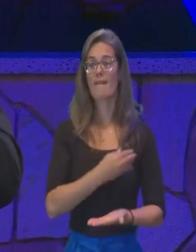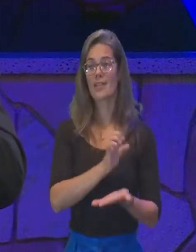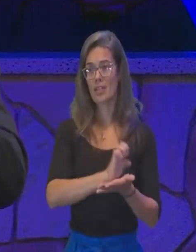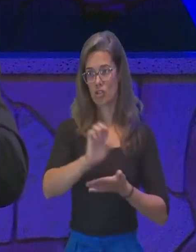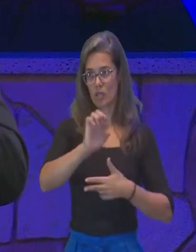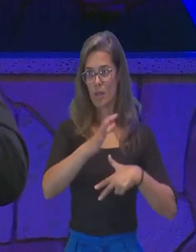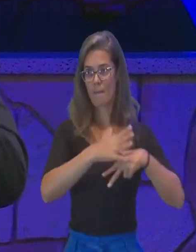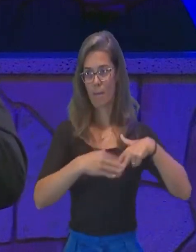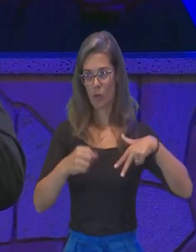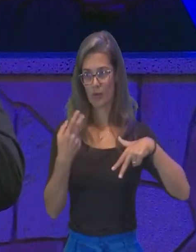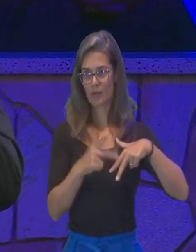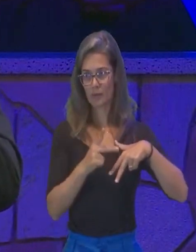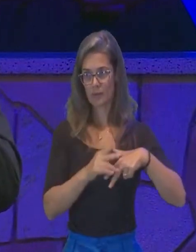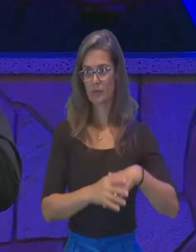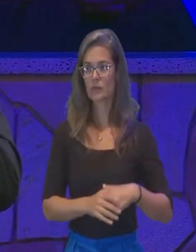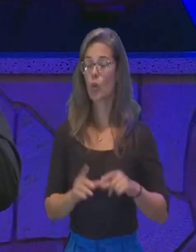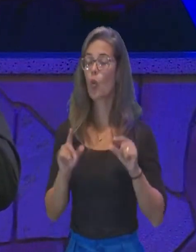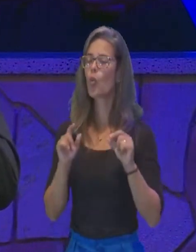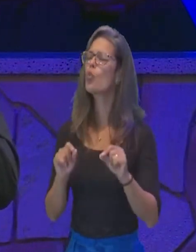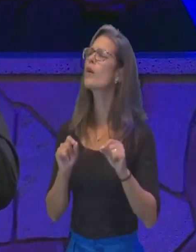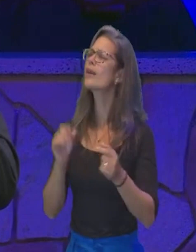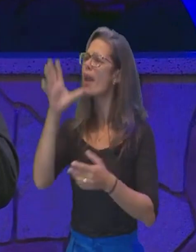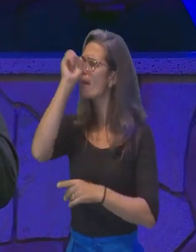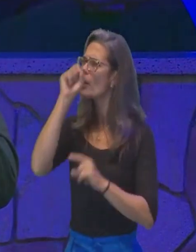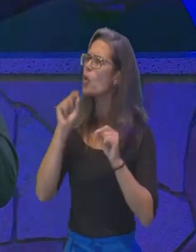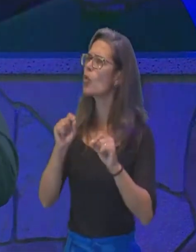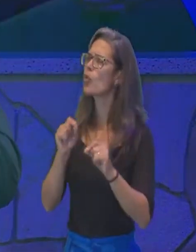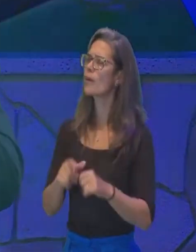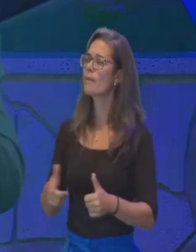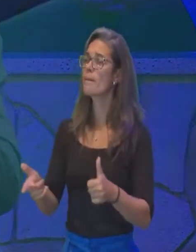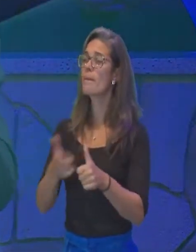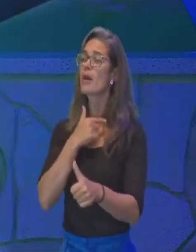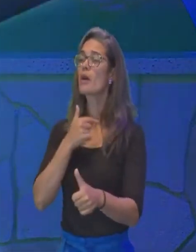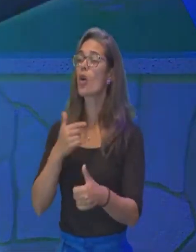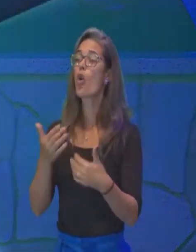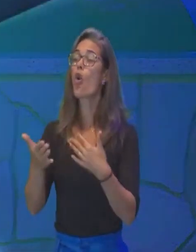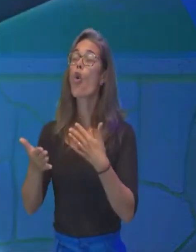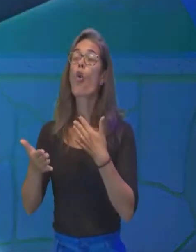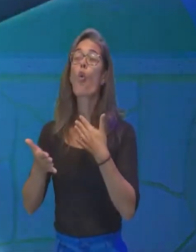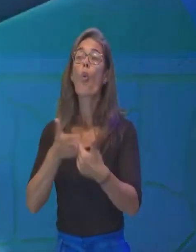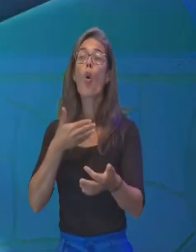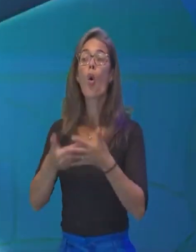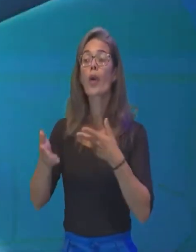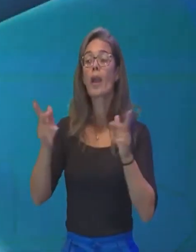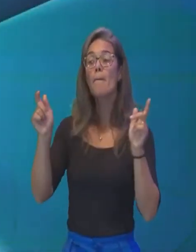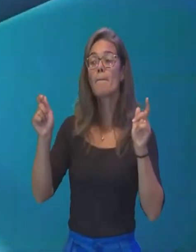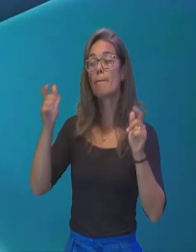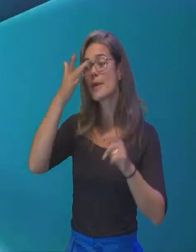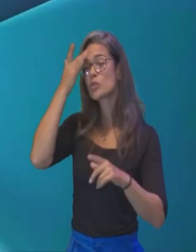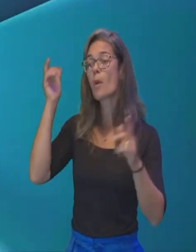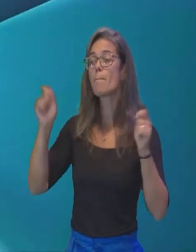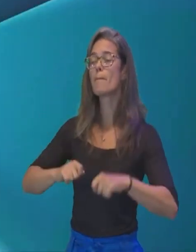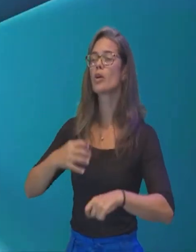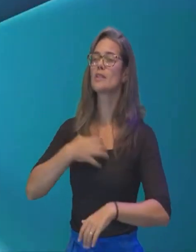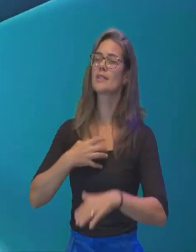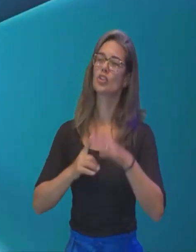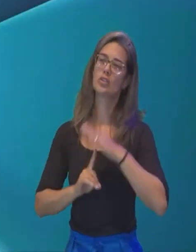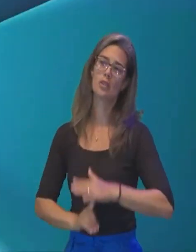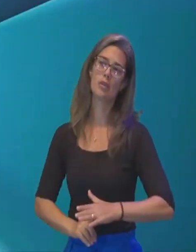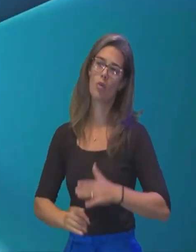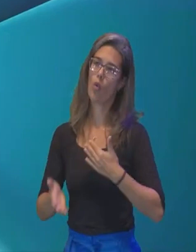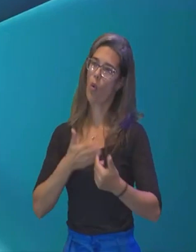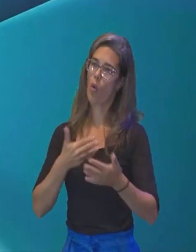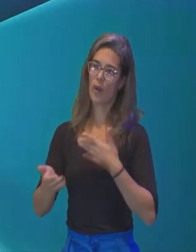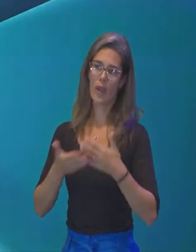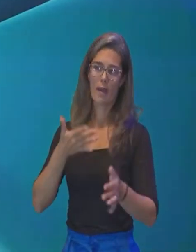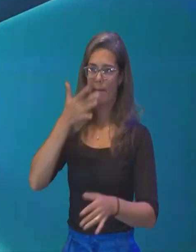1, qualquer pessoa está sujeita a passar pela depressão, meu irmão.